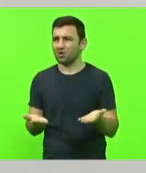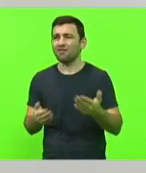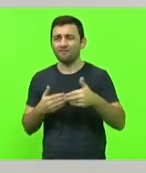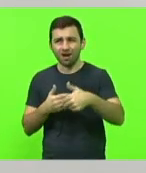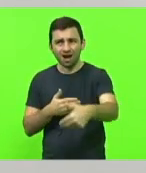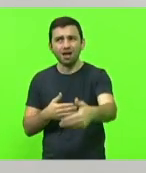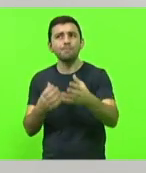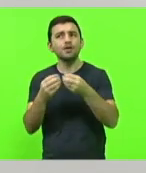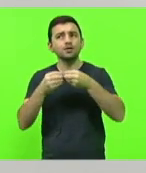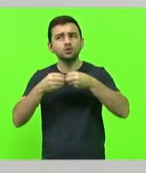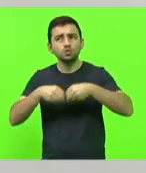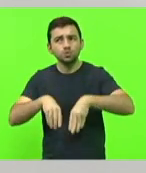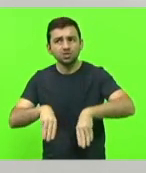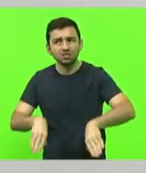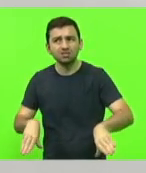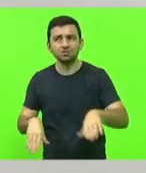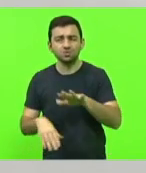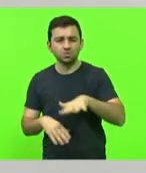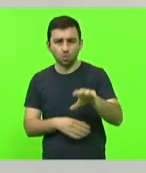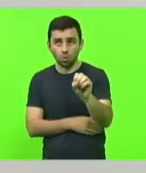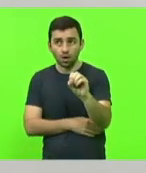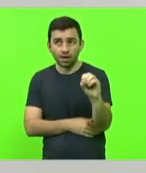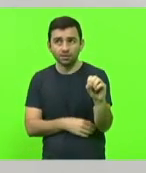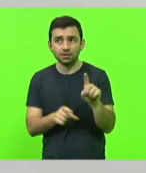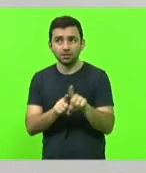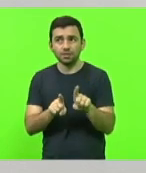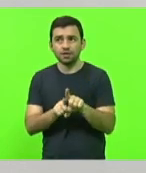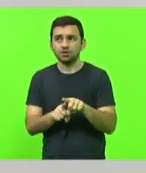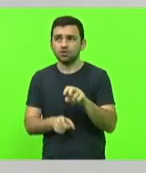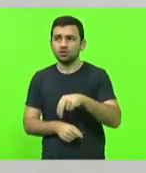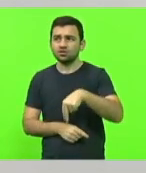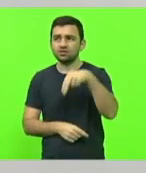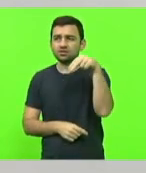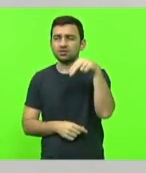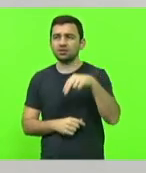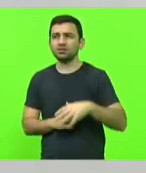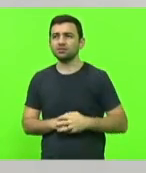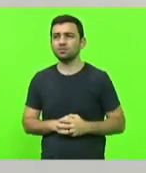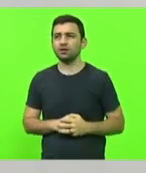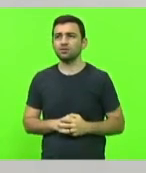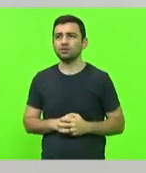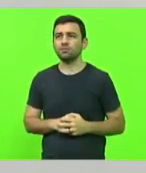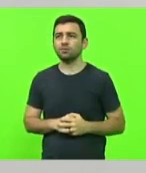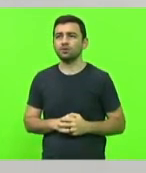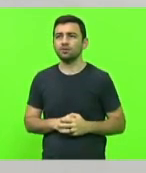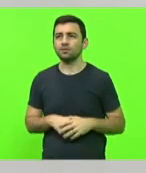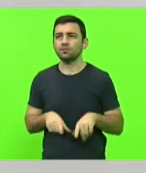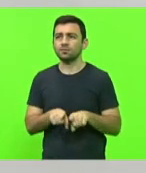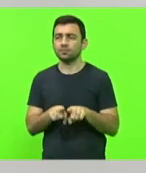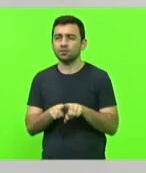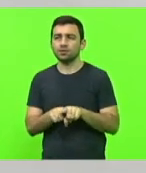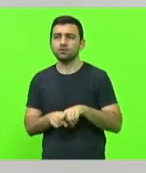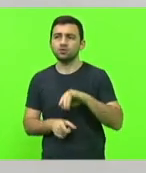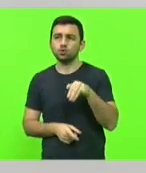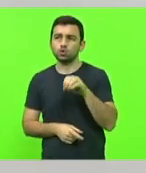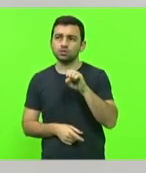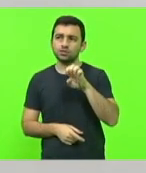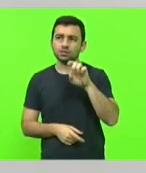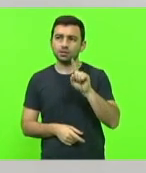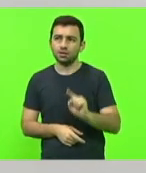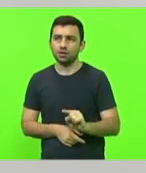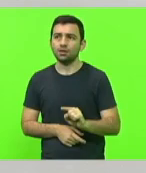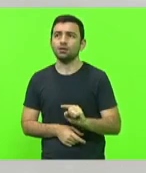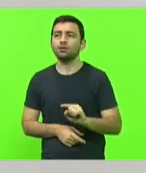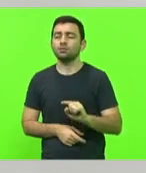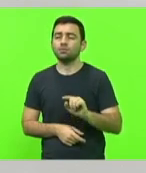não só para o Oeste Catarinense, mas eu falo aqui em especial do Vale Norte, inclusive José Boatê, doutor Pedrinho,